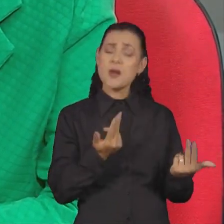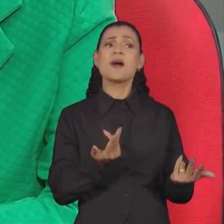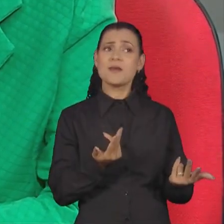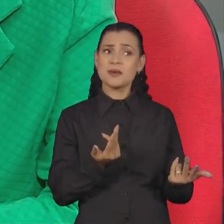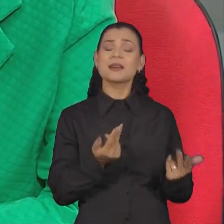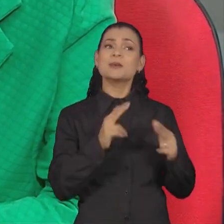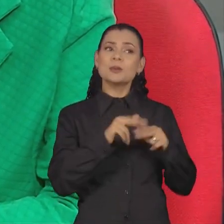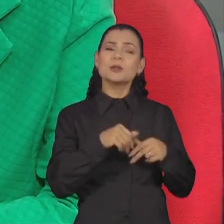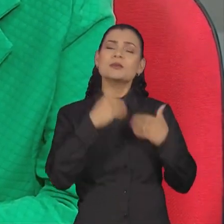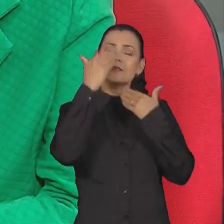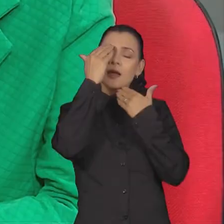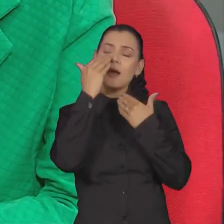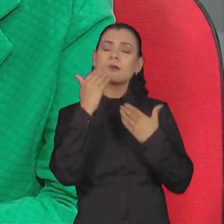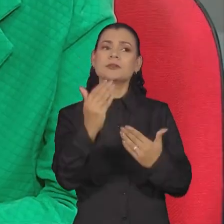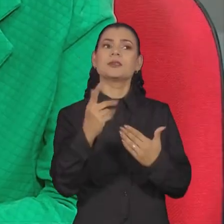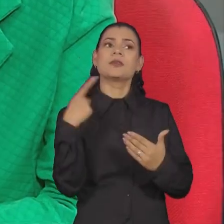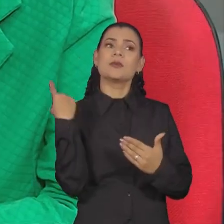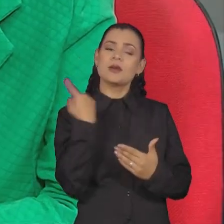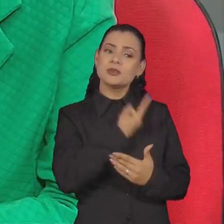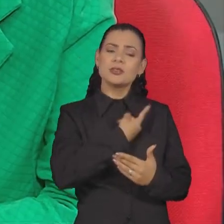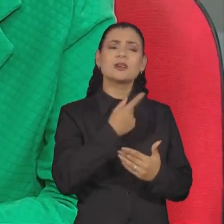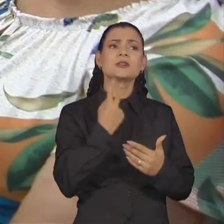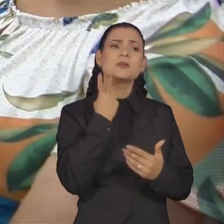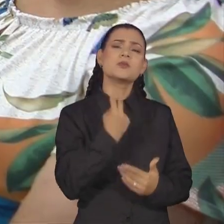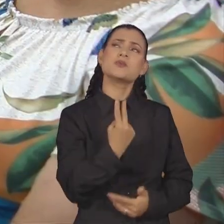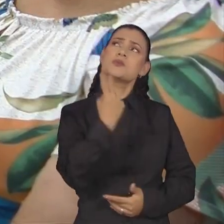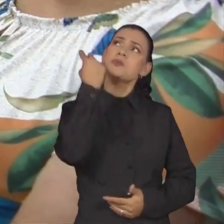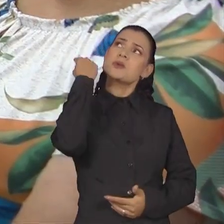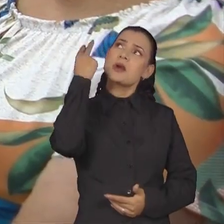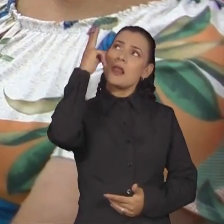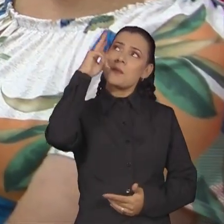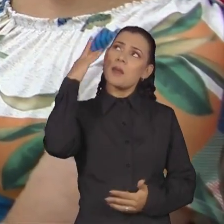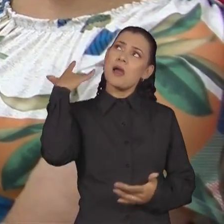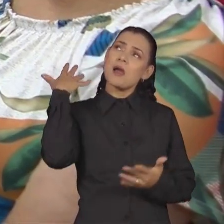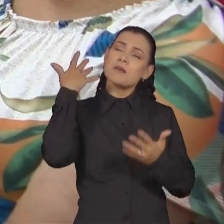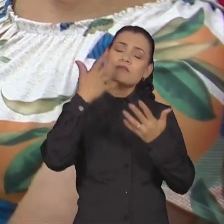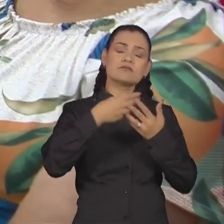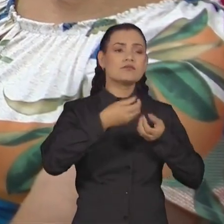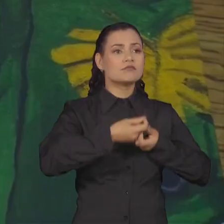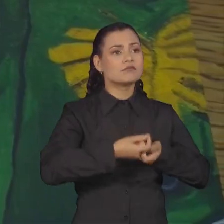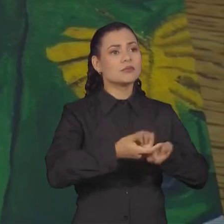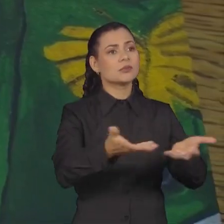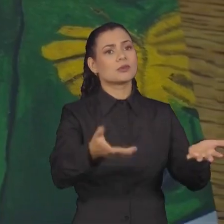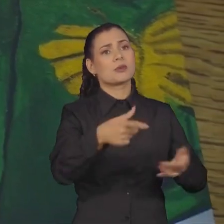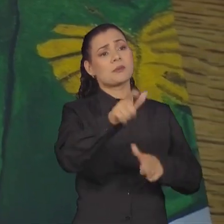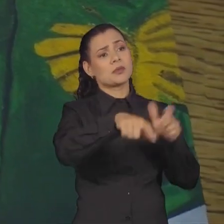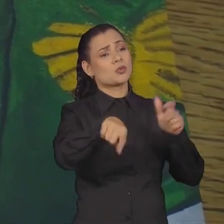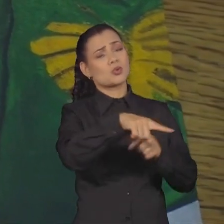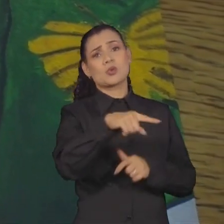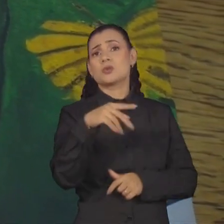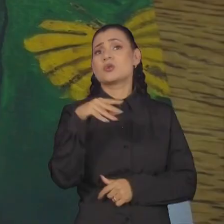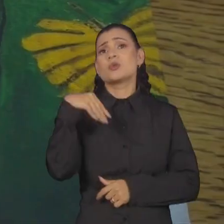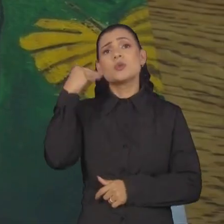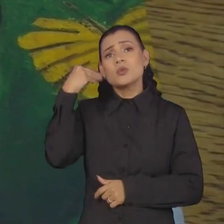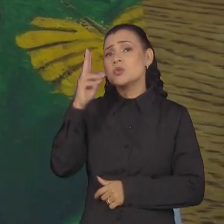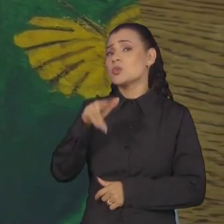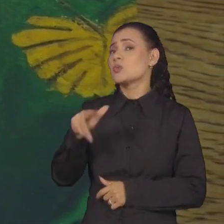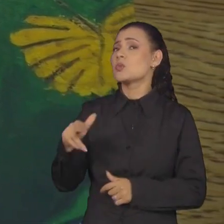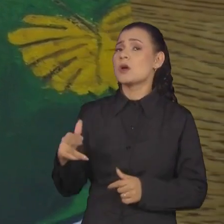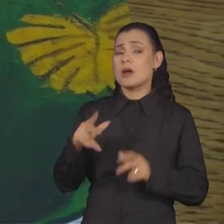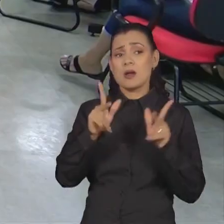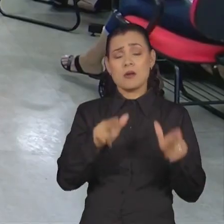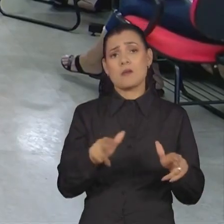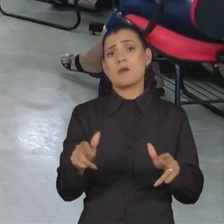uma grande gratidão a gente retomar o passado, para quem não conhece, para quem não viveu, saber